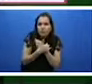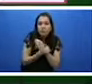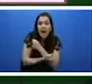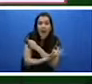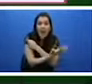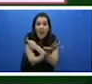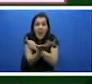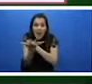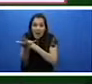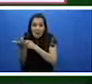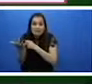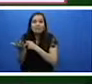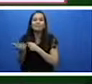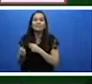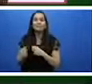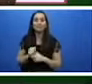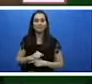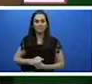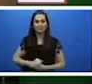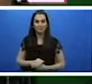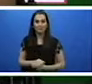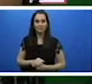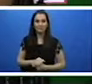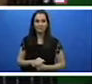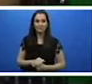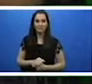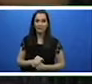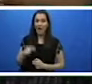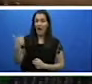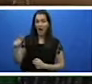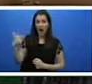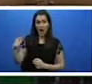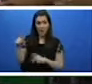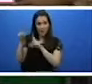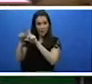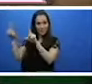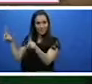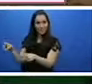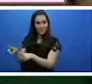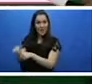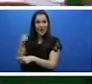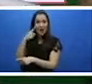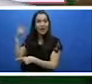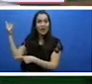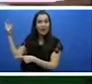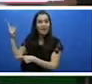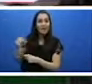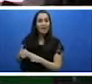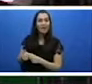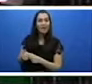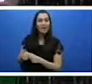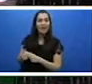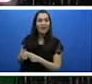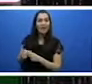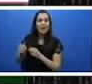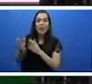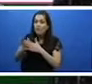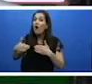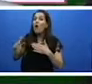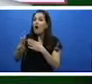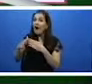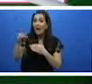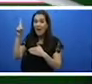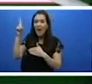quando ele está no seu ambiente natural. A outra imagem que nós podemos observar aqui, olha, é os filhotes de